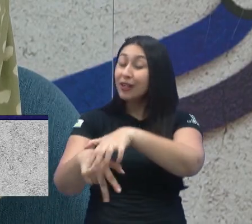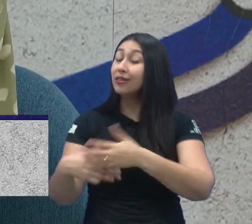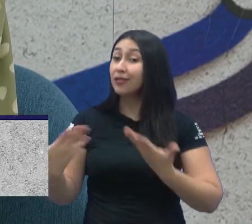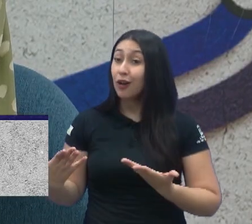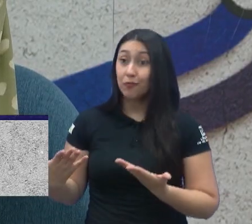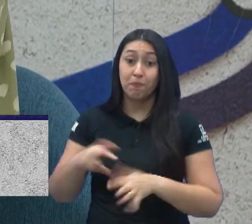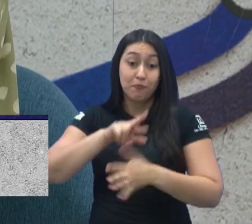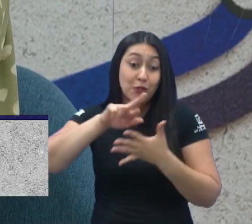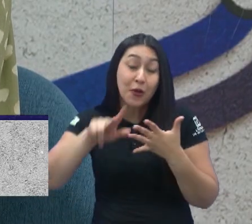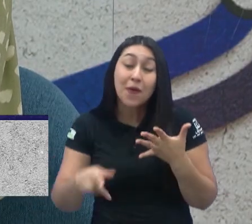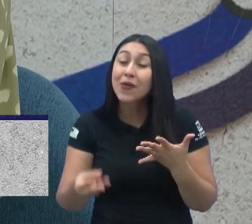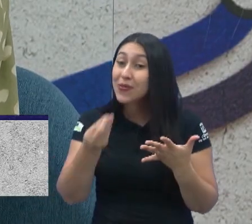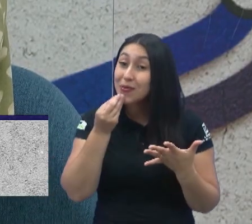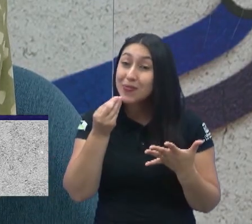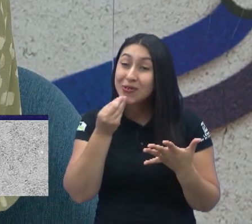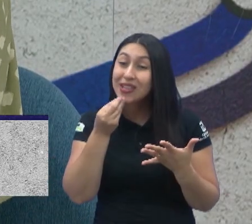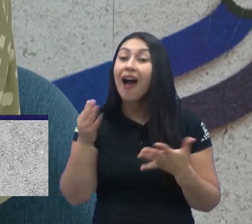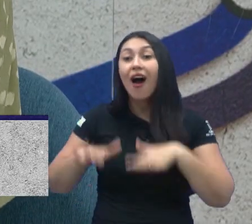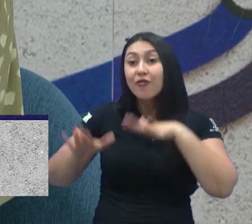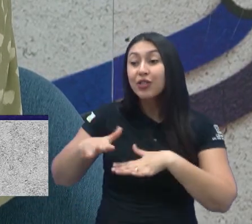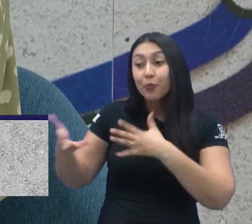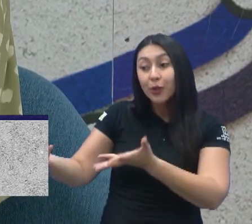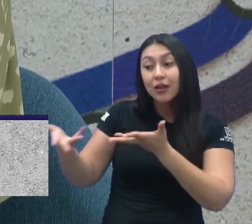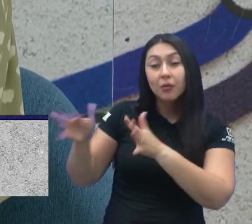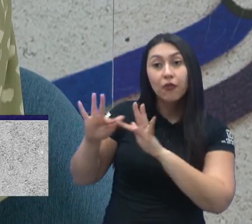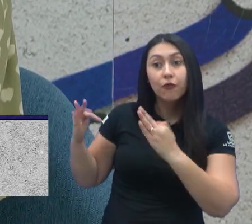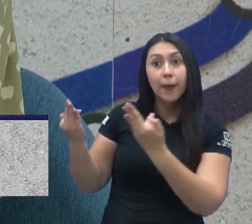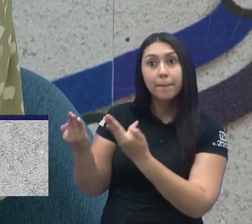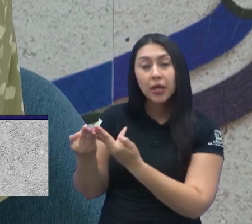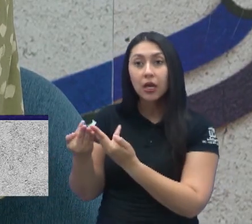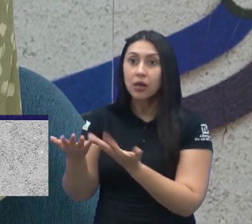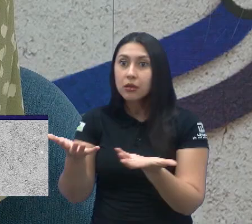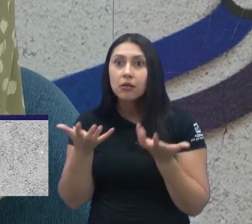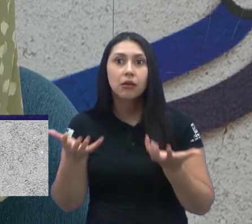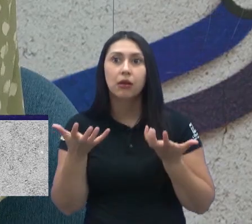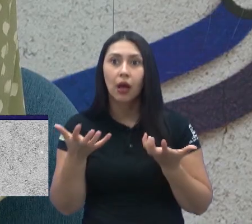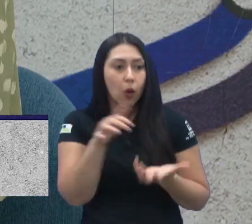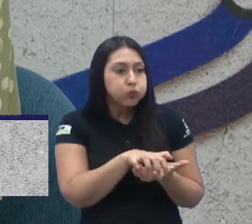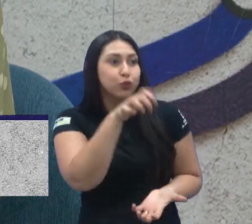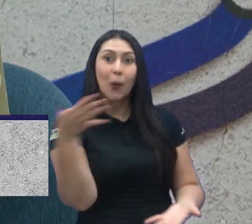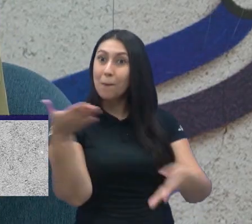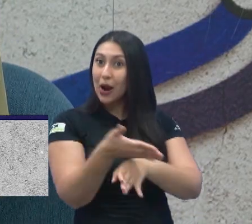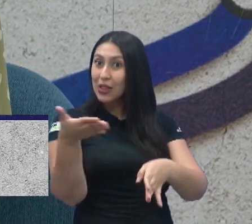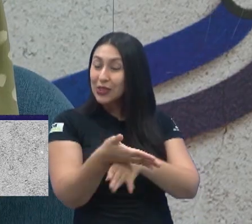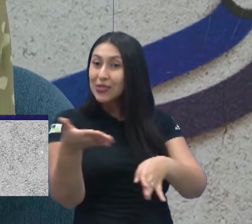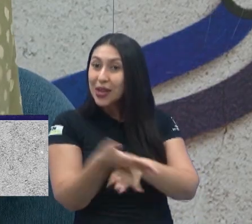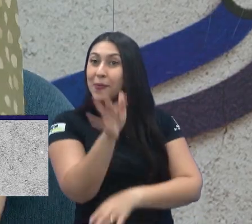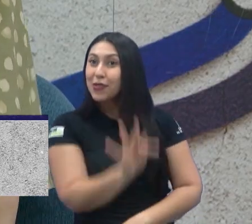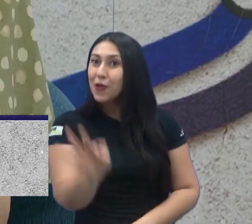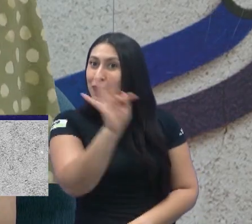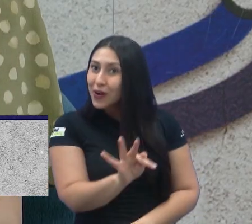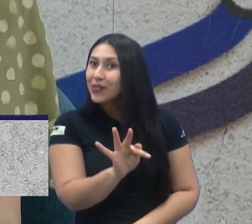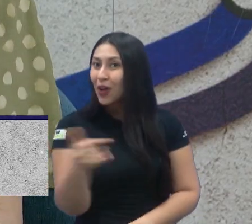vida. Eu, às vezes, recebo familiares que levam seus idosos e querem, né, que eles participem da faculdade da terceira idade, e